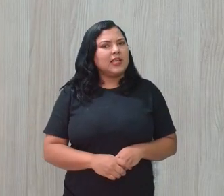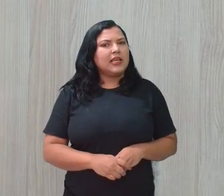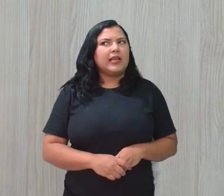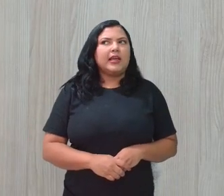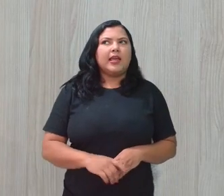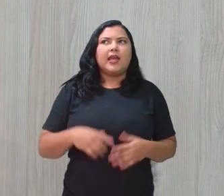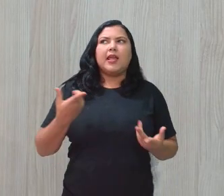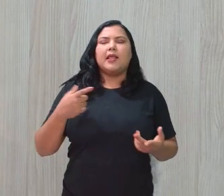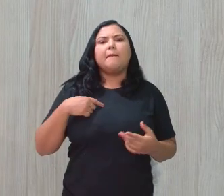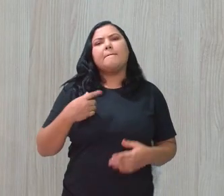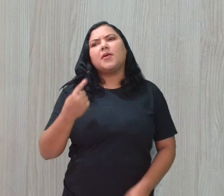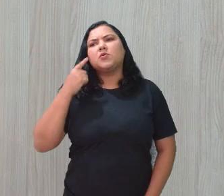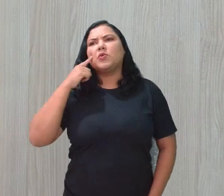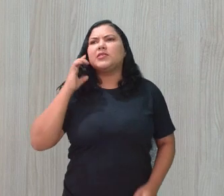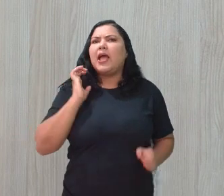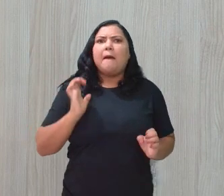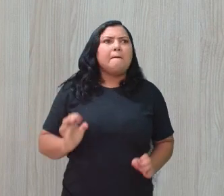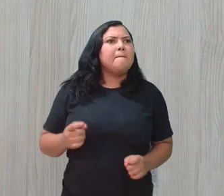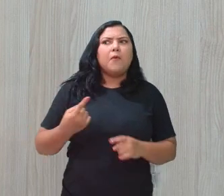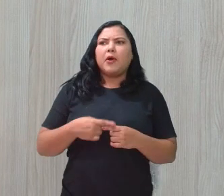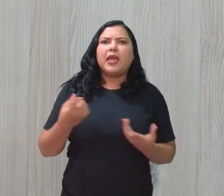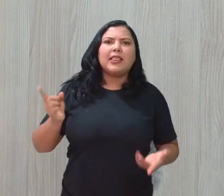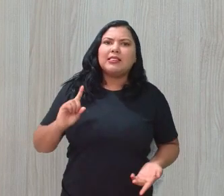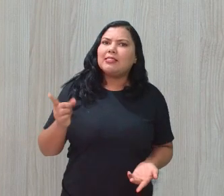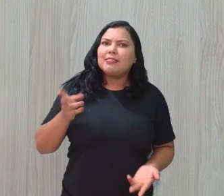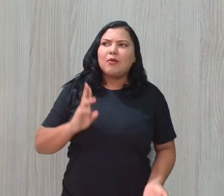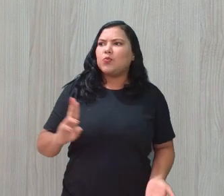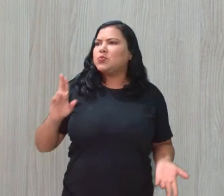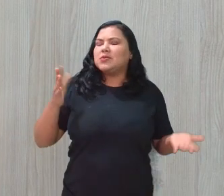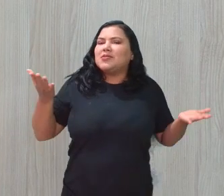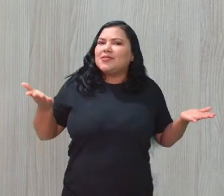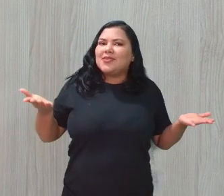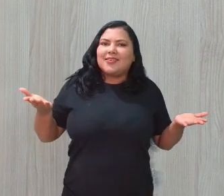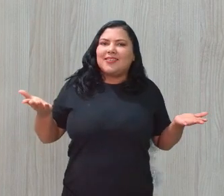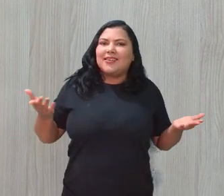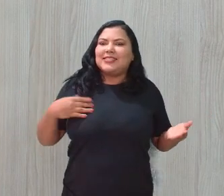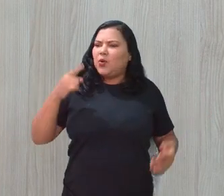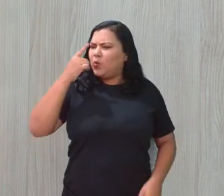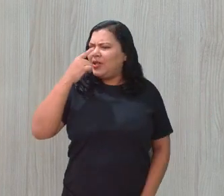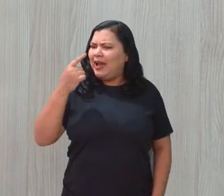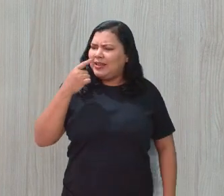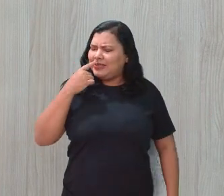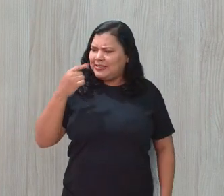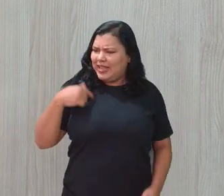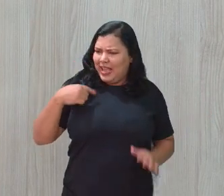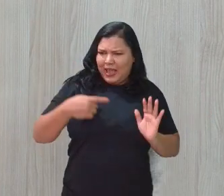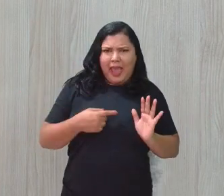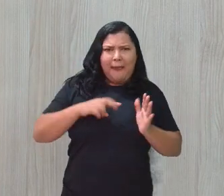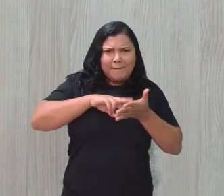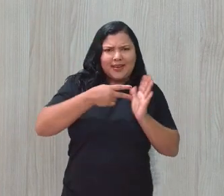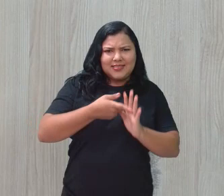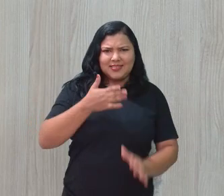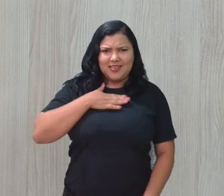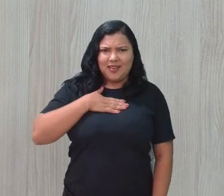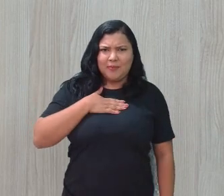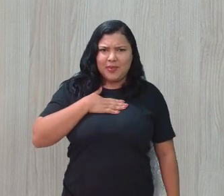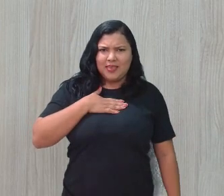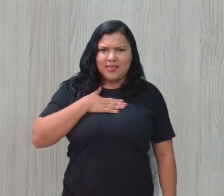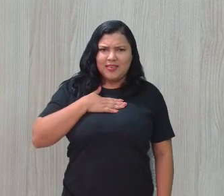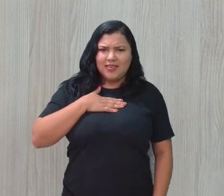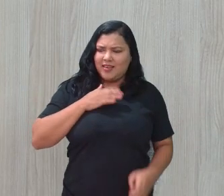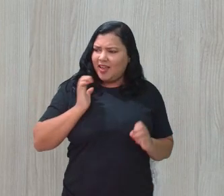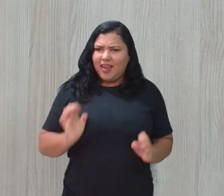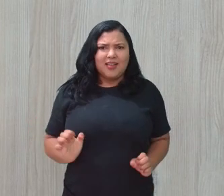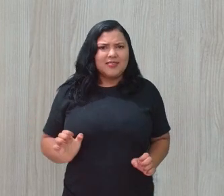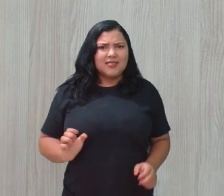de princípio, por que não? Porque, né, o nariz me define. O que é que, muitas vezes, isso me define? O